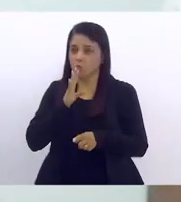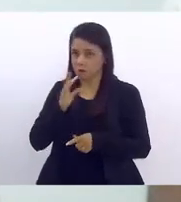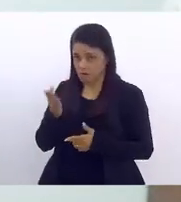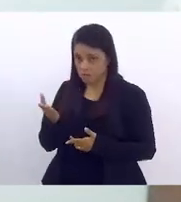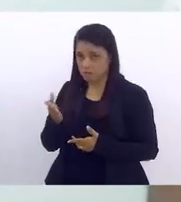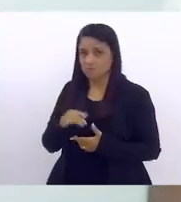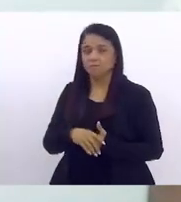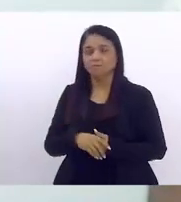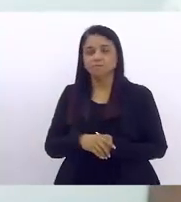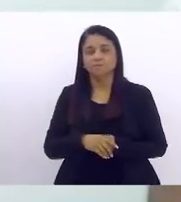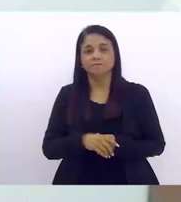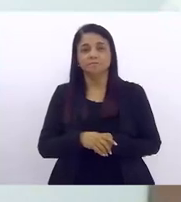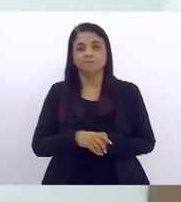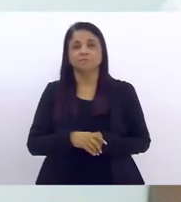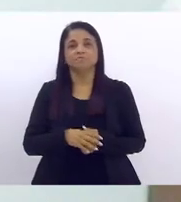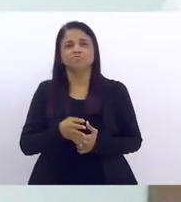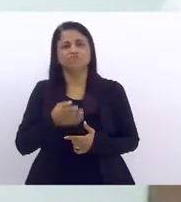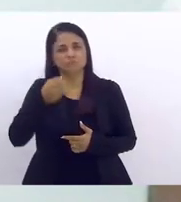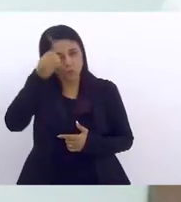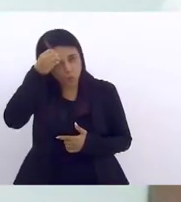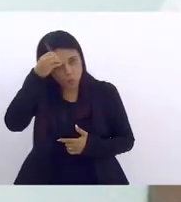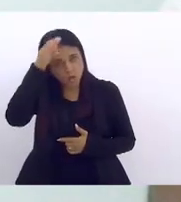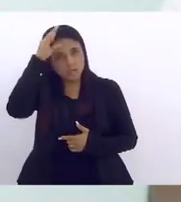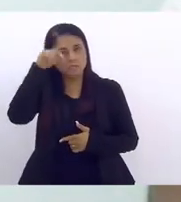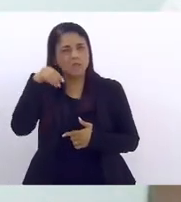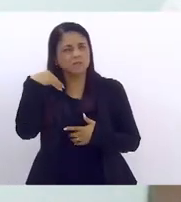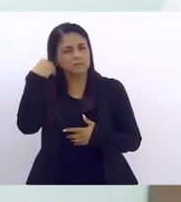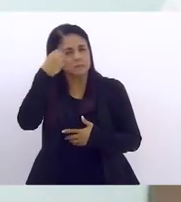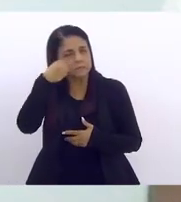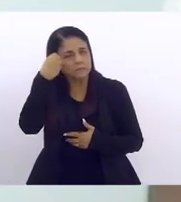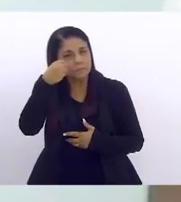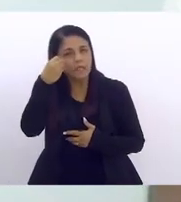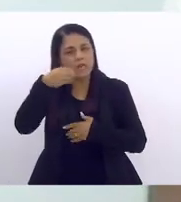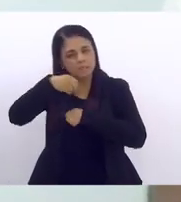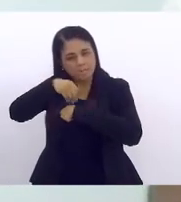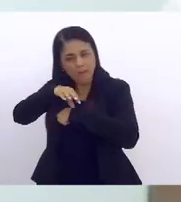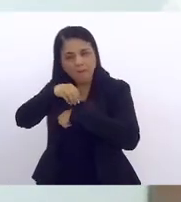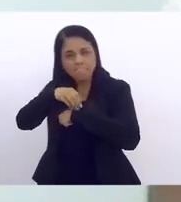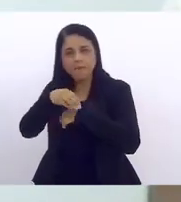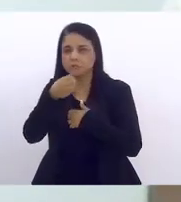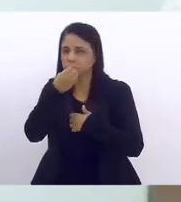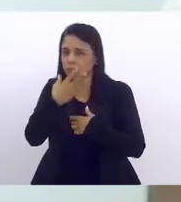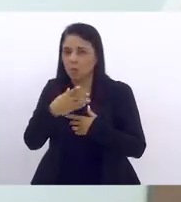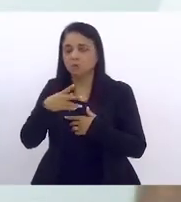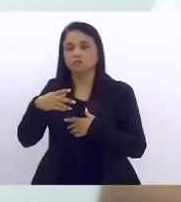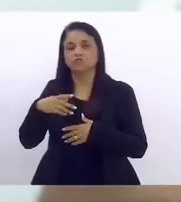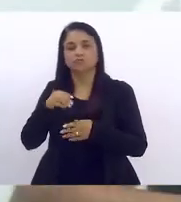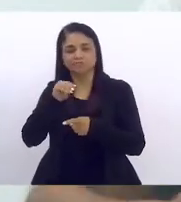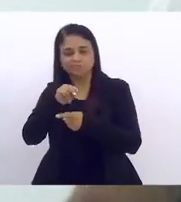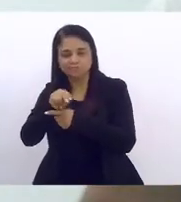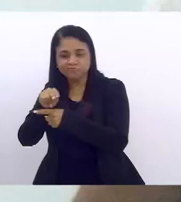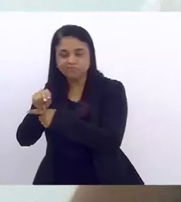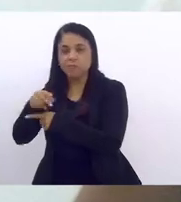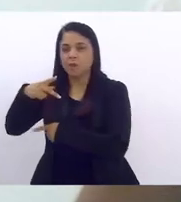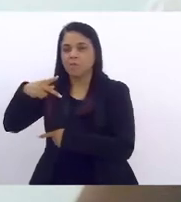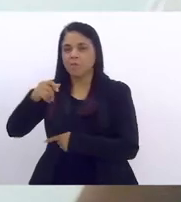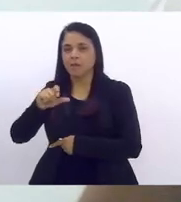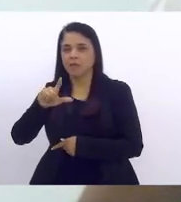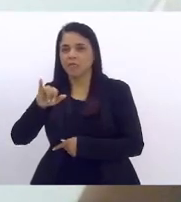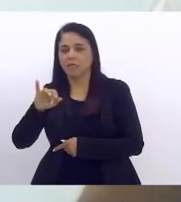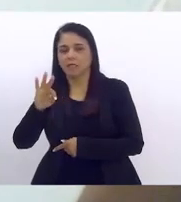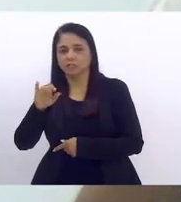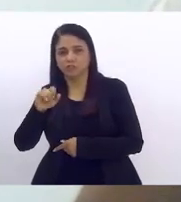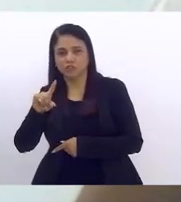tivemos um conhecimento de algumas experiências tão bacanas de cuidados paliativos, inclusive favelas aqui da Rocinha,